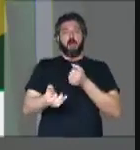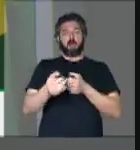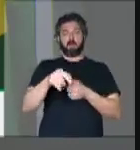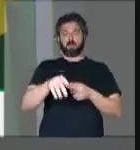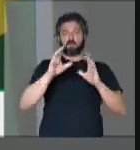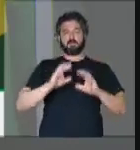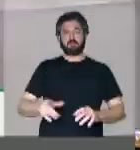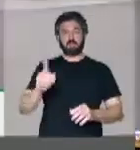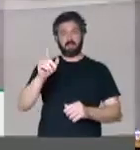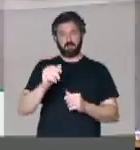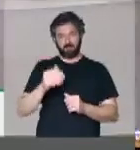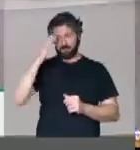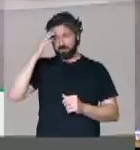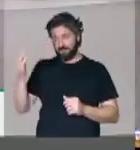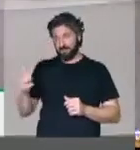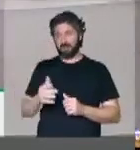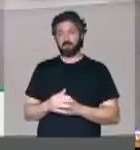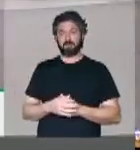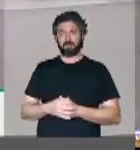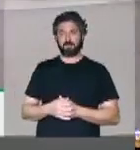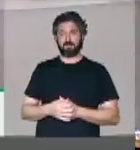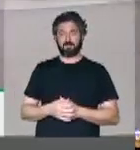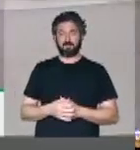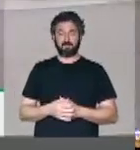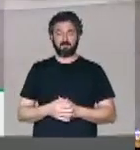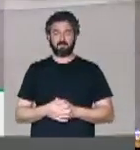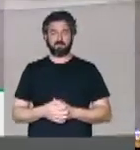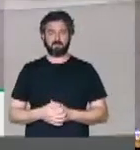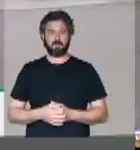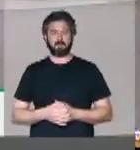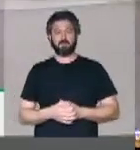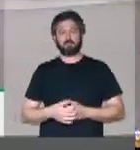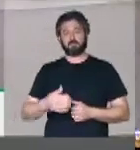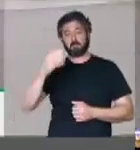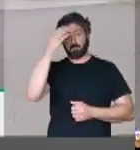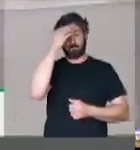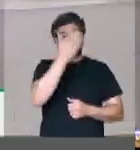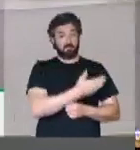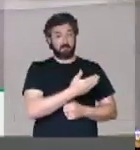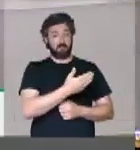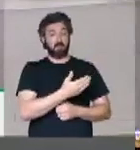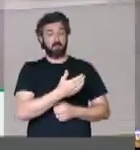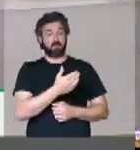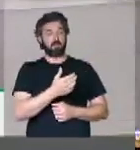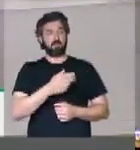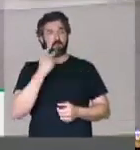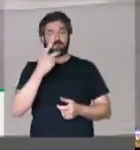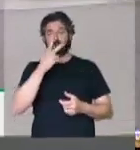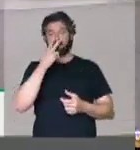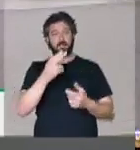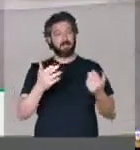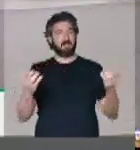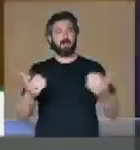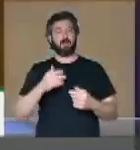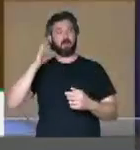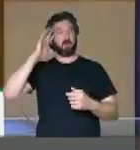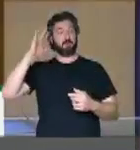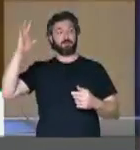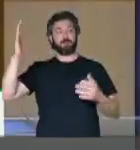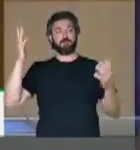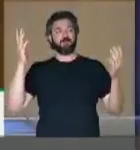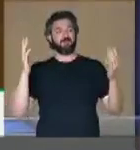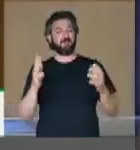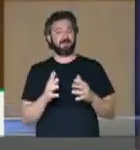Luiz. Muito obrigado, presidente. Uma honra estar aqui com você. Obrigado, Paulo. Eu fico... Parece que a gente está vivendo um sonho,